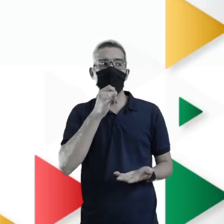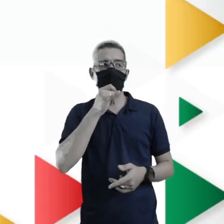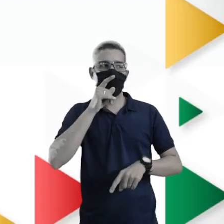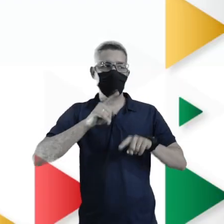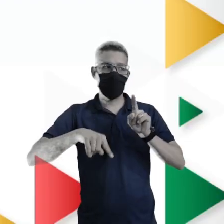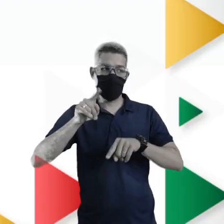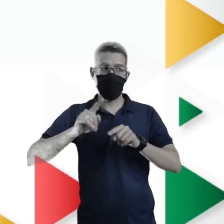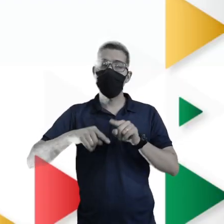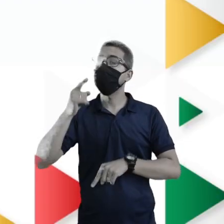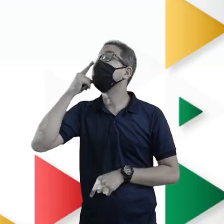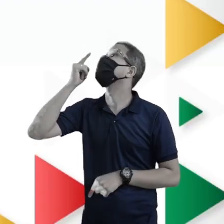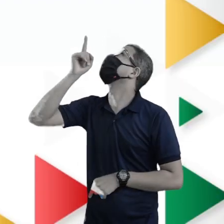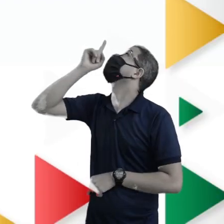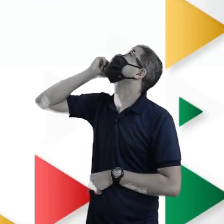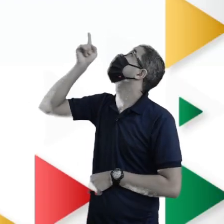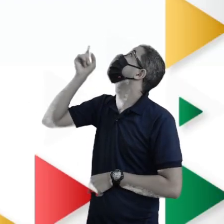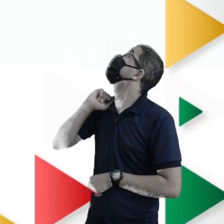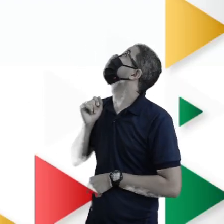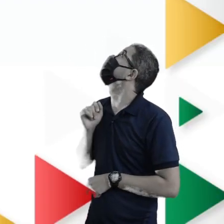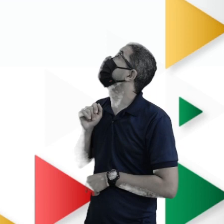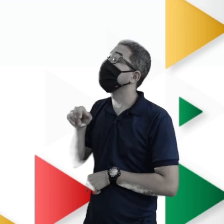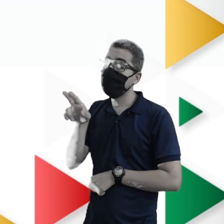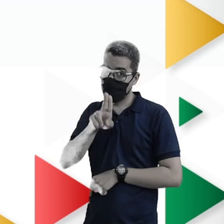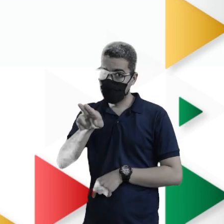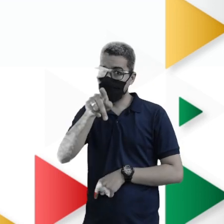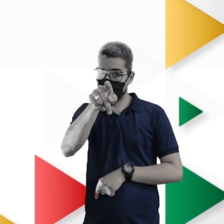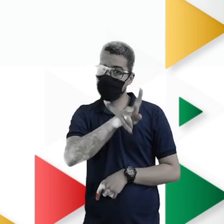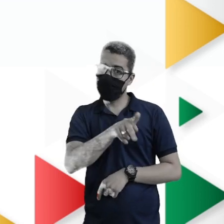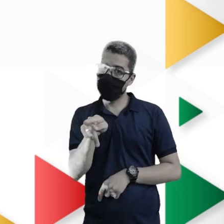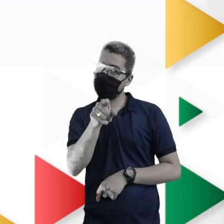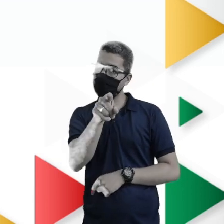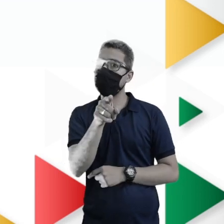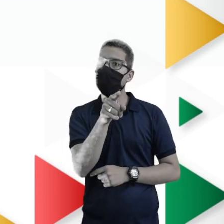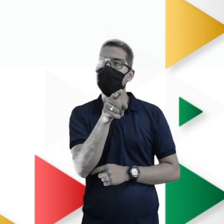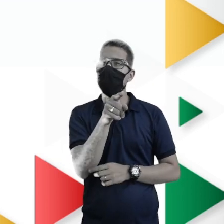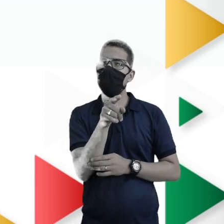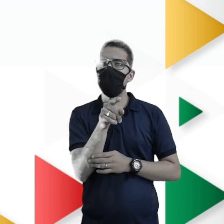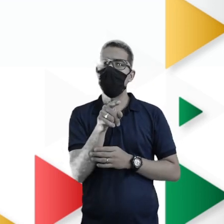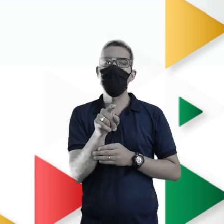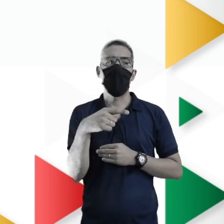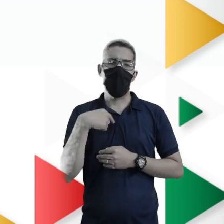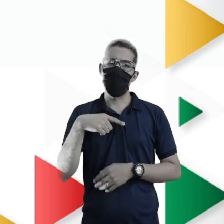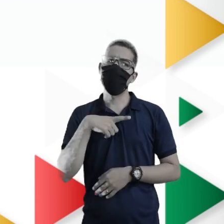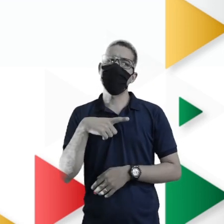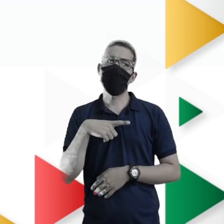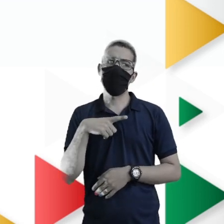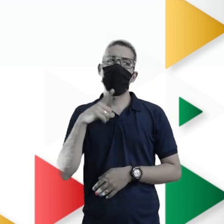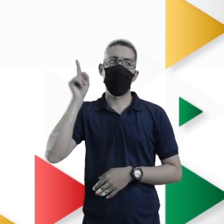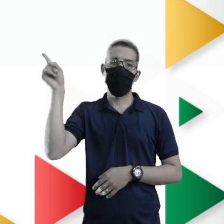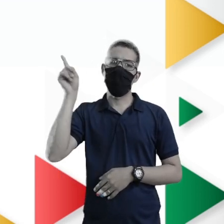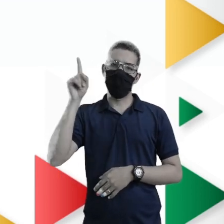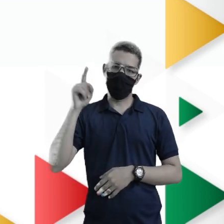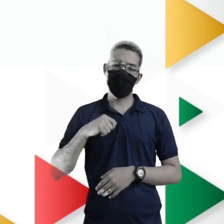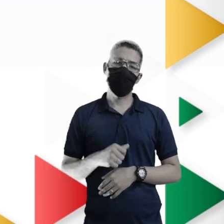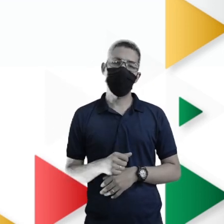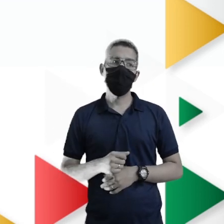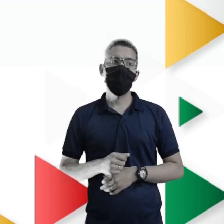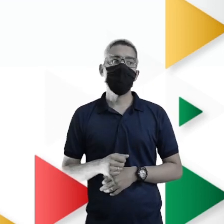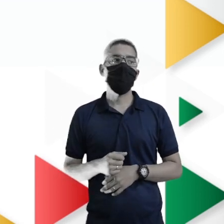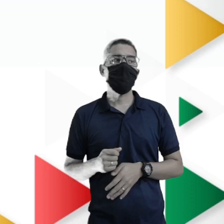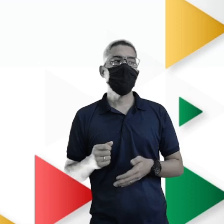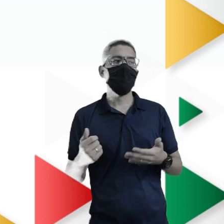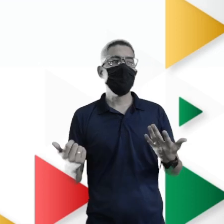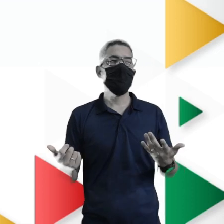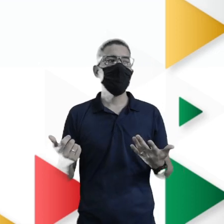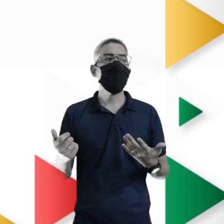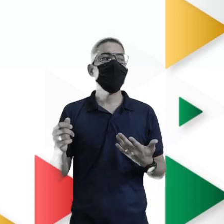material, que é nosso, né? O material dos professores em sala de aula, que aí eu tenho régua e compasso e outros materiais